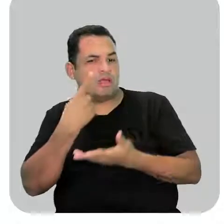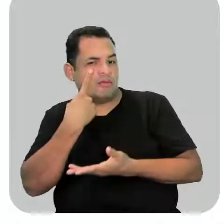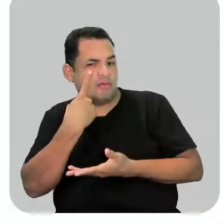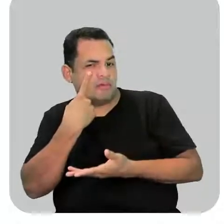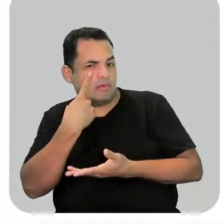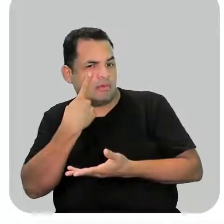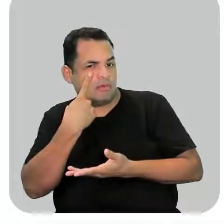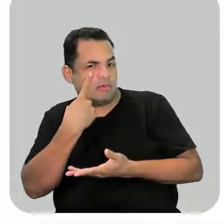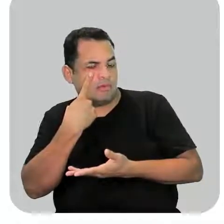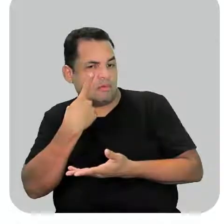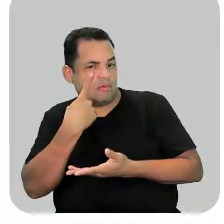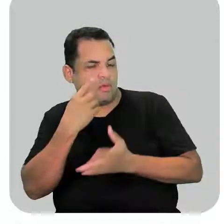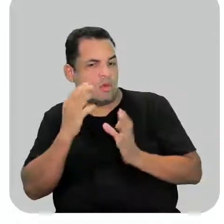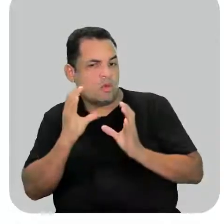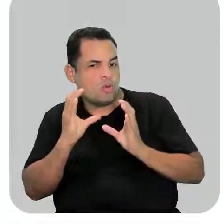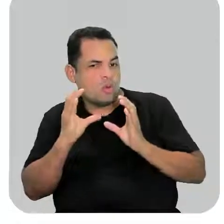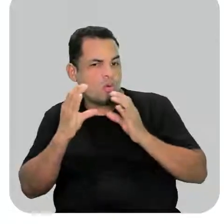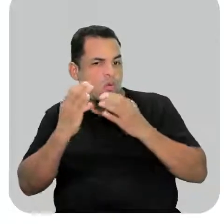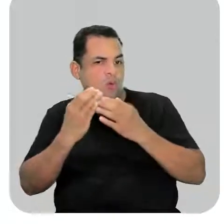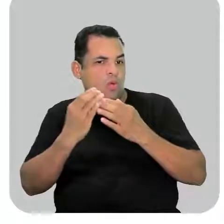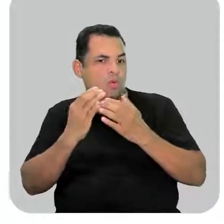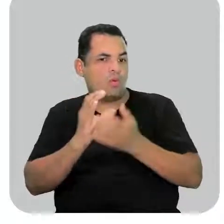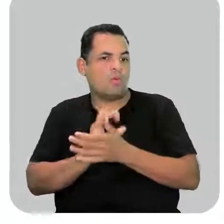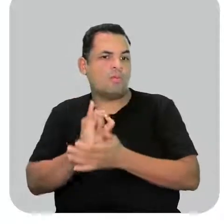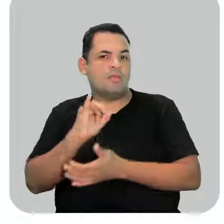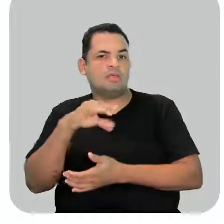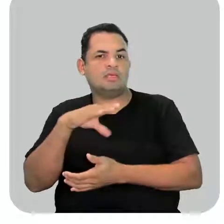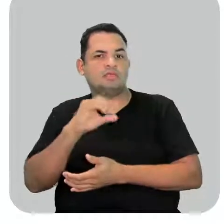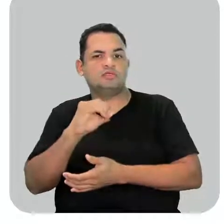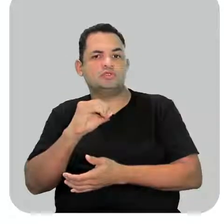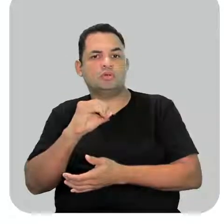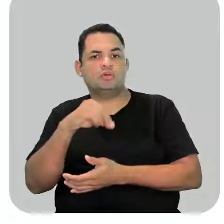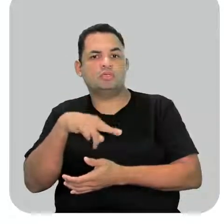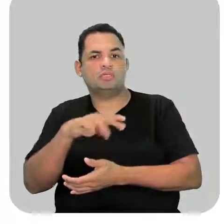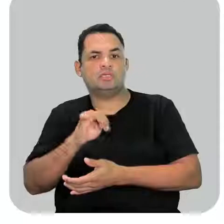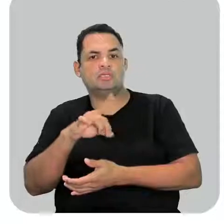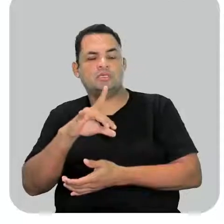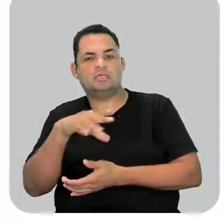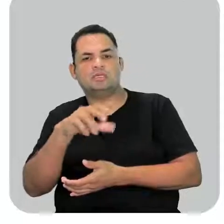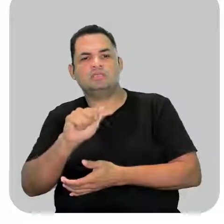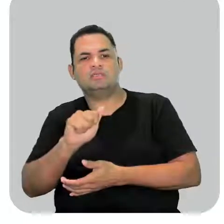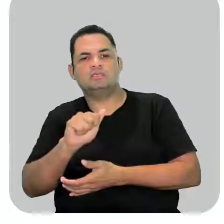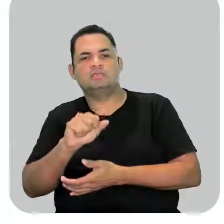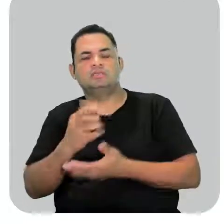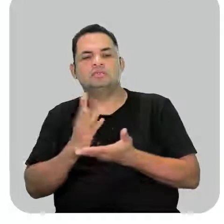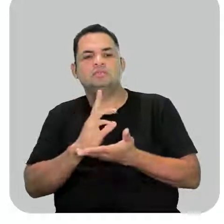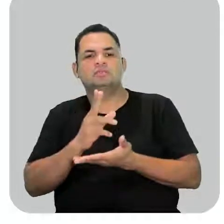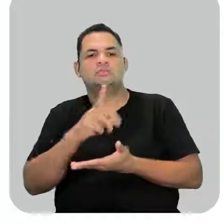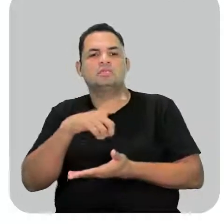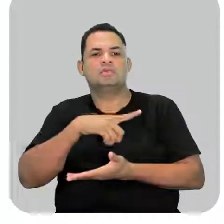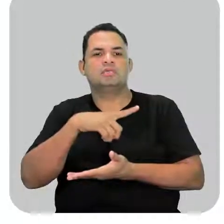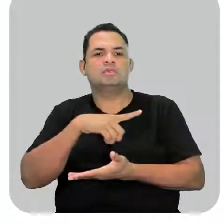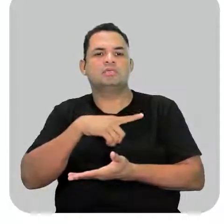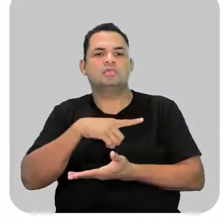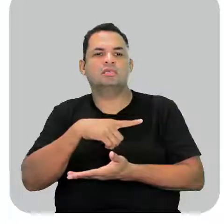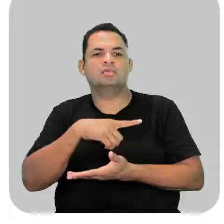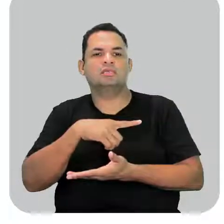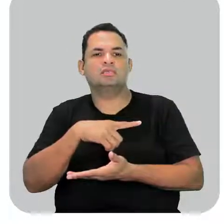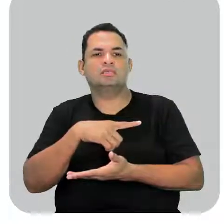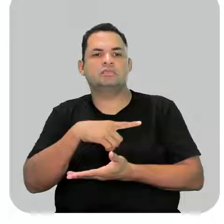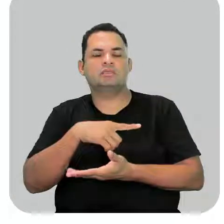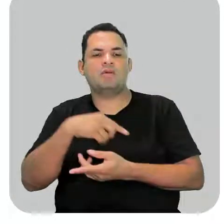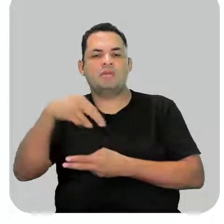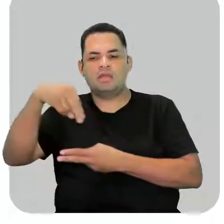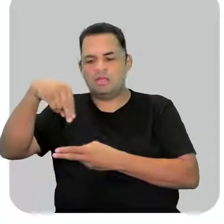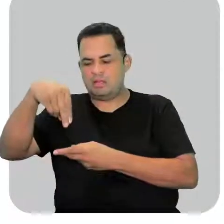identificar o grupo funcional das isonitrilas sempre que você vê uma ligação com o